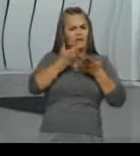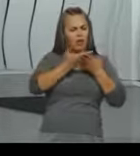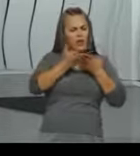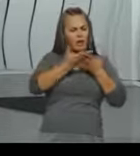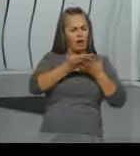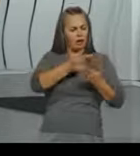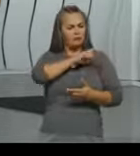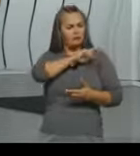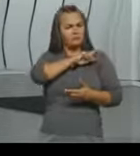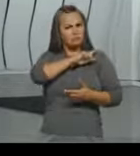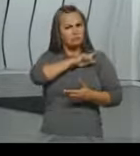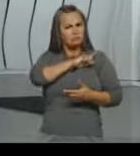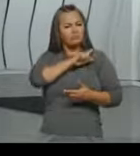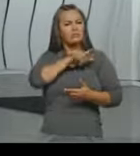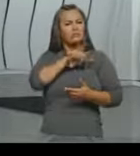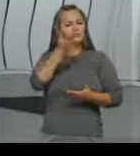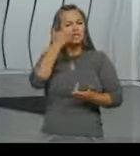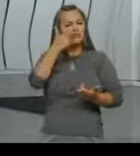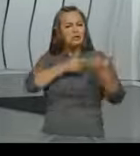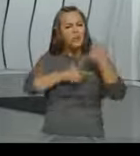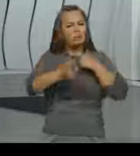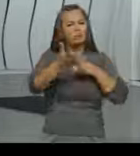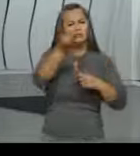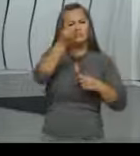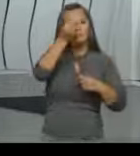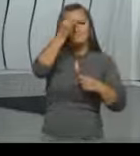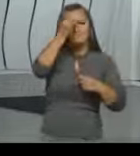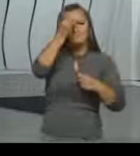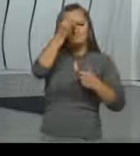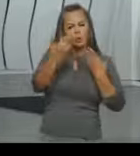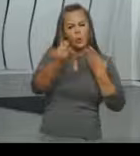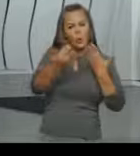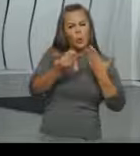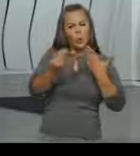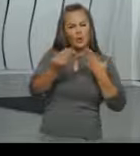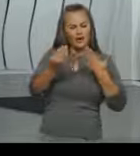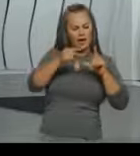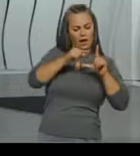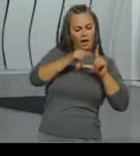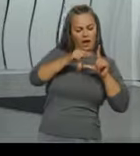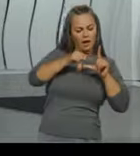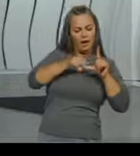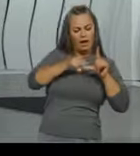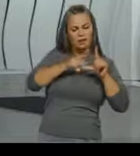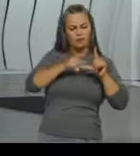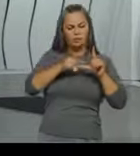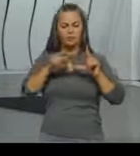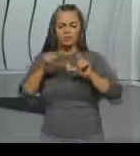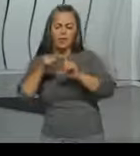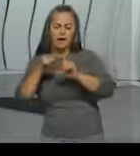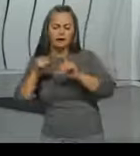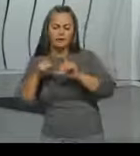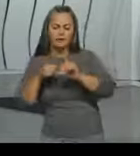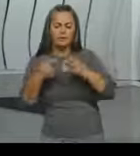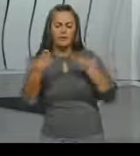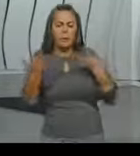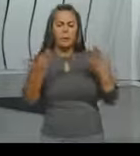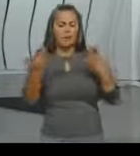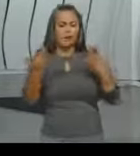de semelhança de triângulos, como é que funciona essa questão do ângulo em uma figura ampliada,